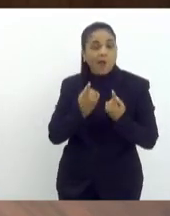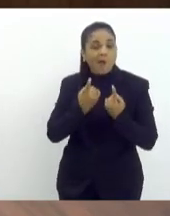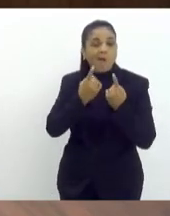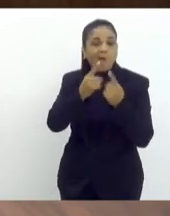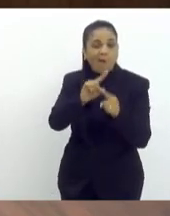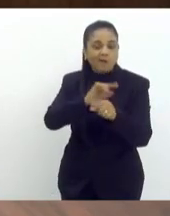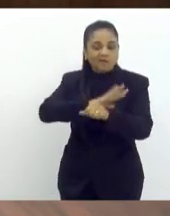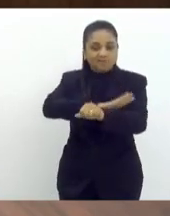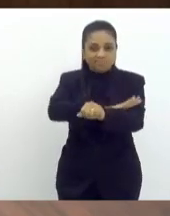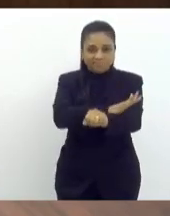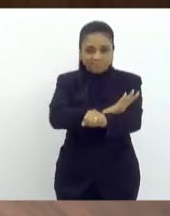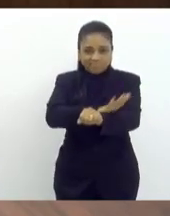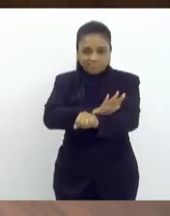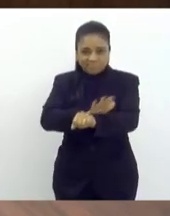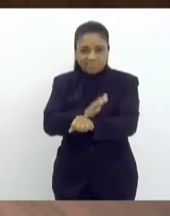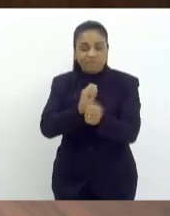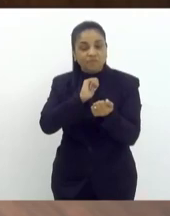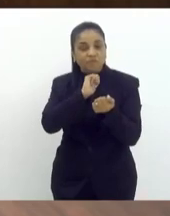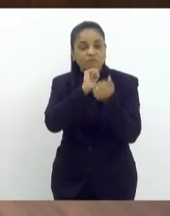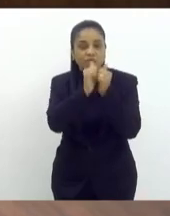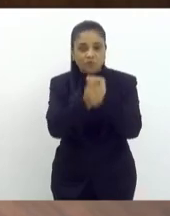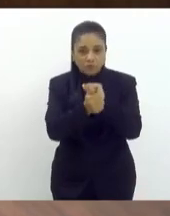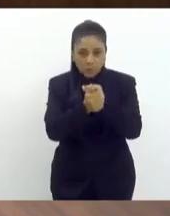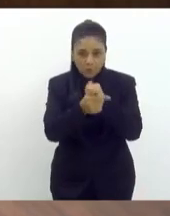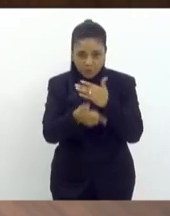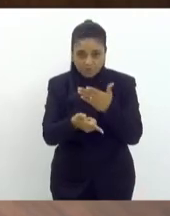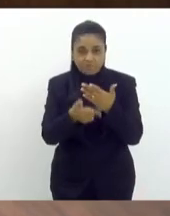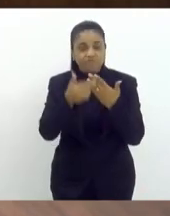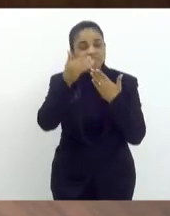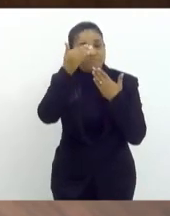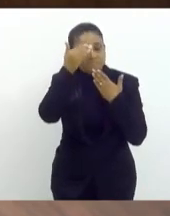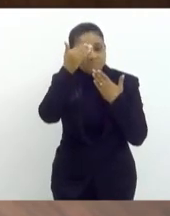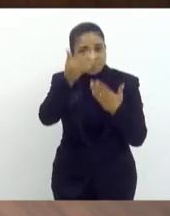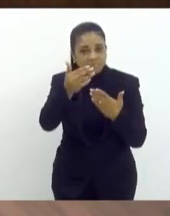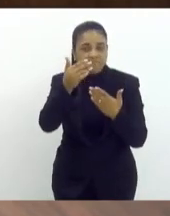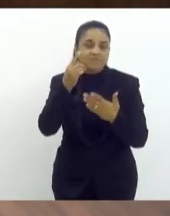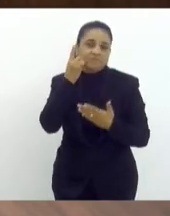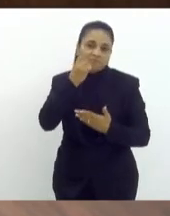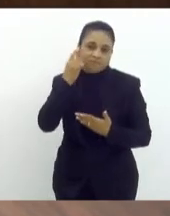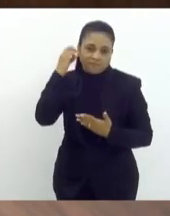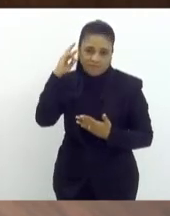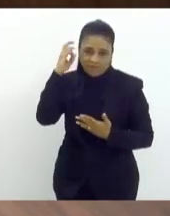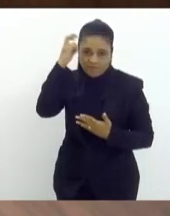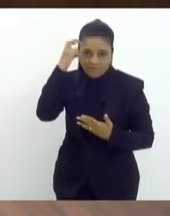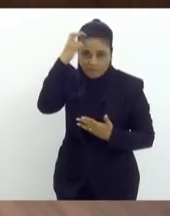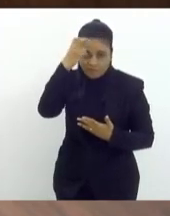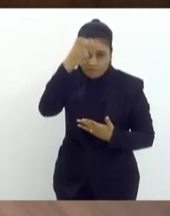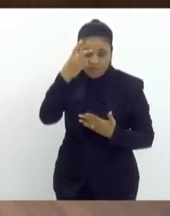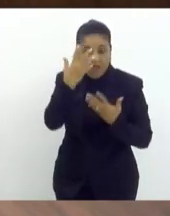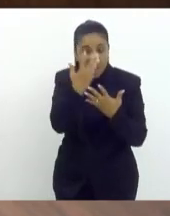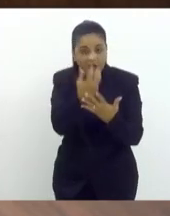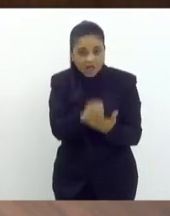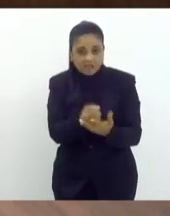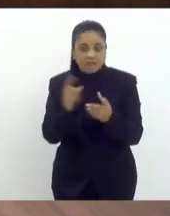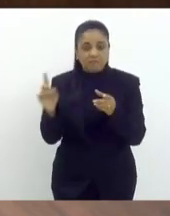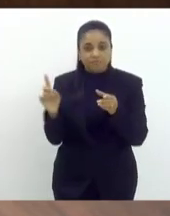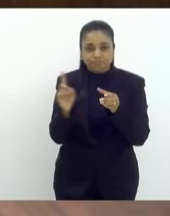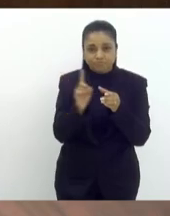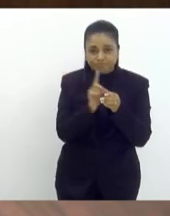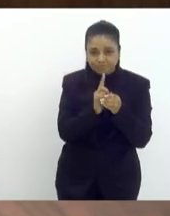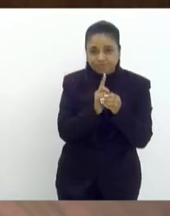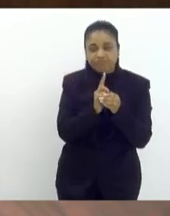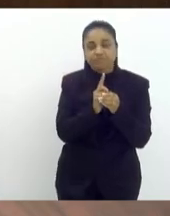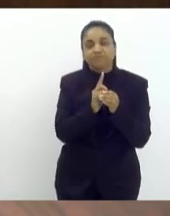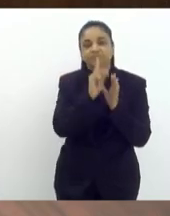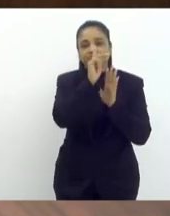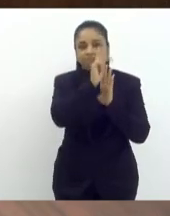e também agradeço Verônica por ter aceitado a nossa coautoria fazer parte